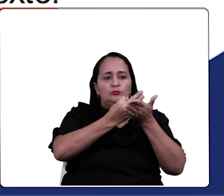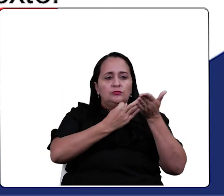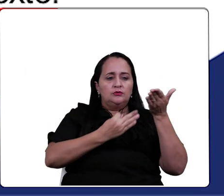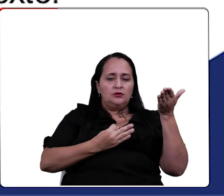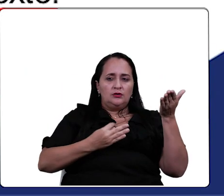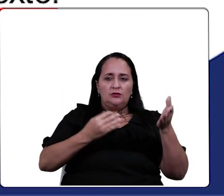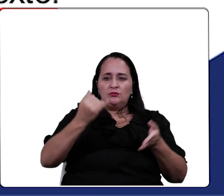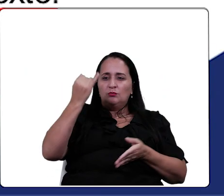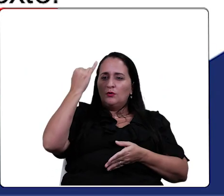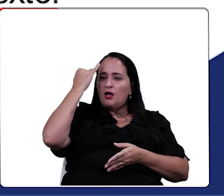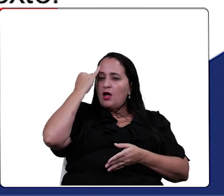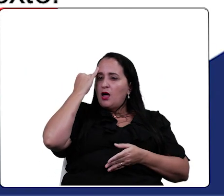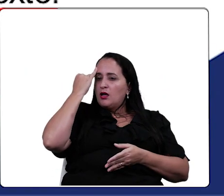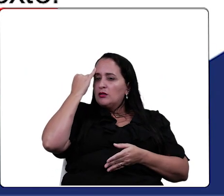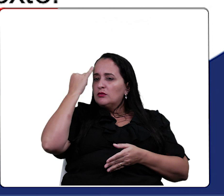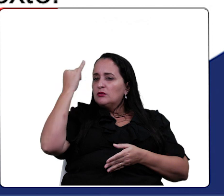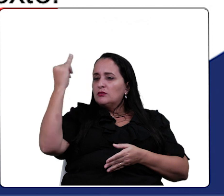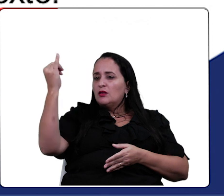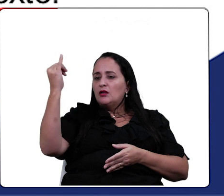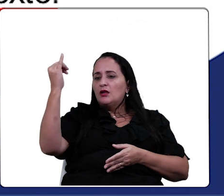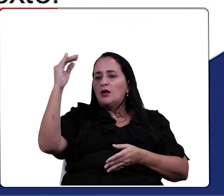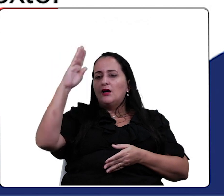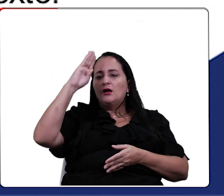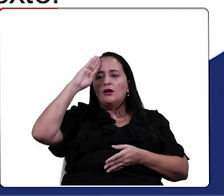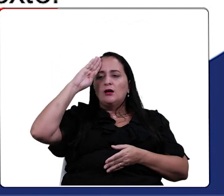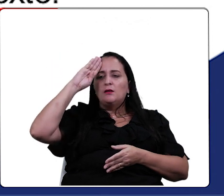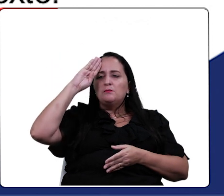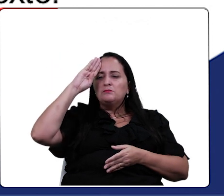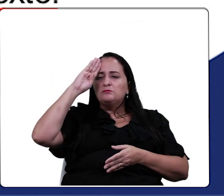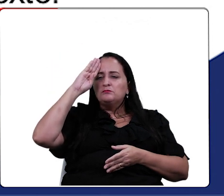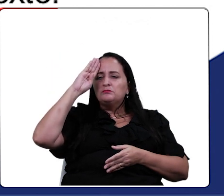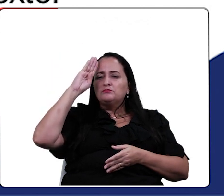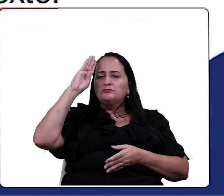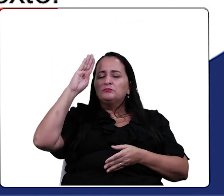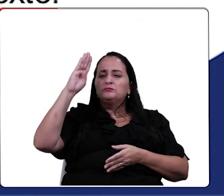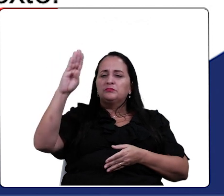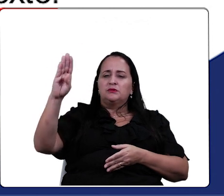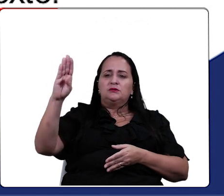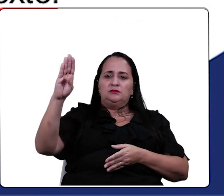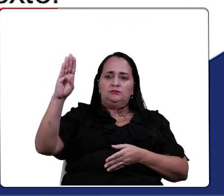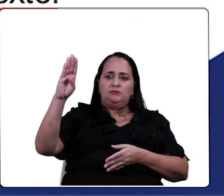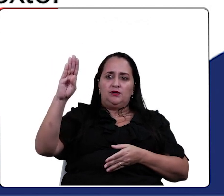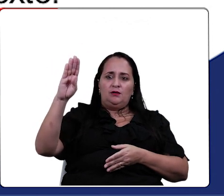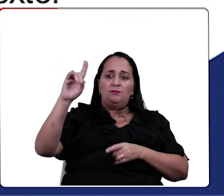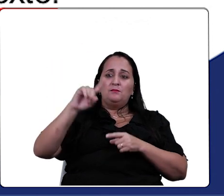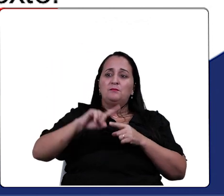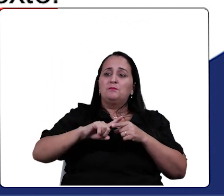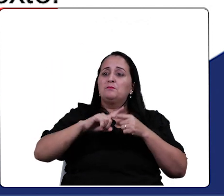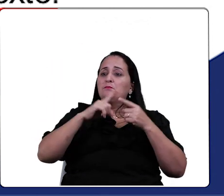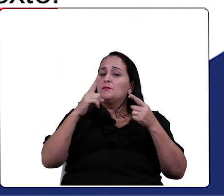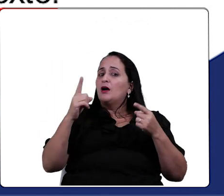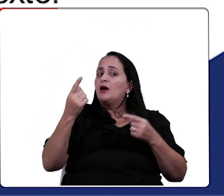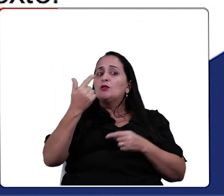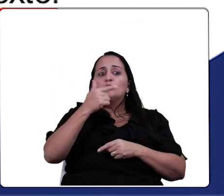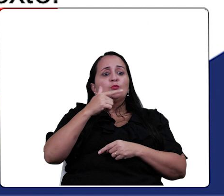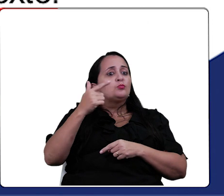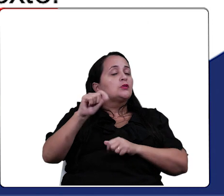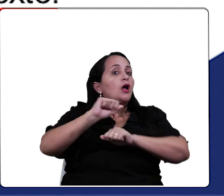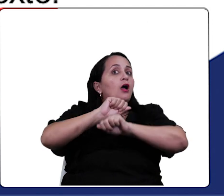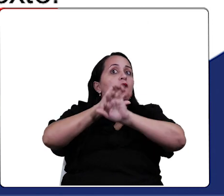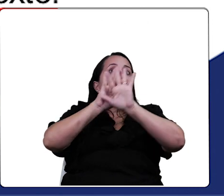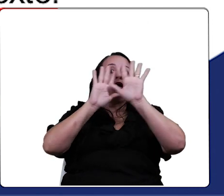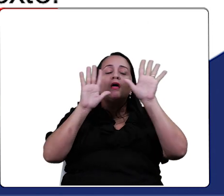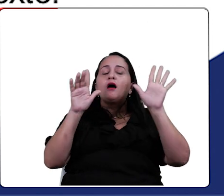a ideia principal e não está explícito. Para identificá-lo,